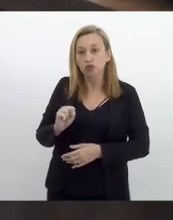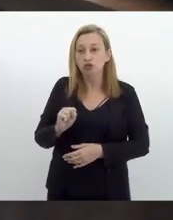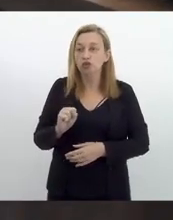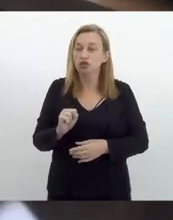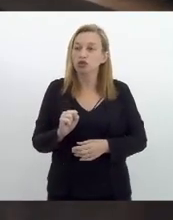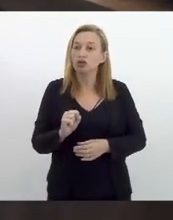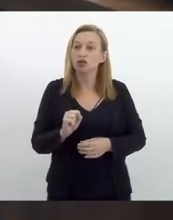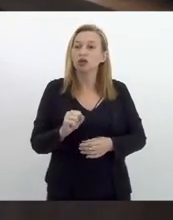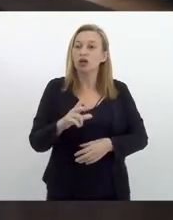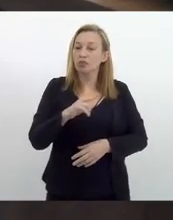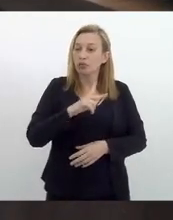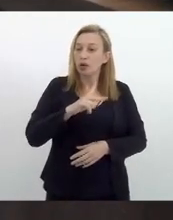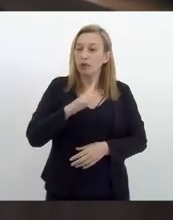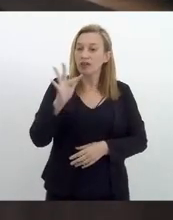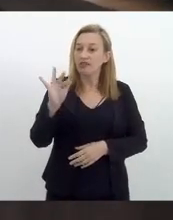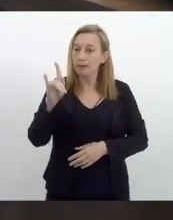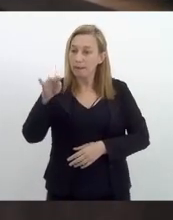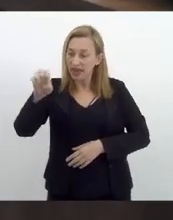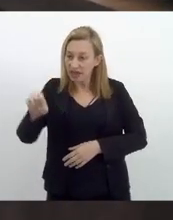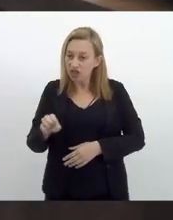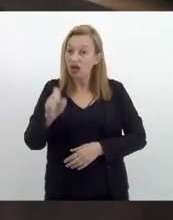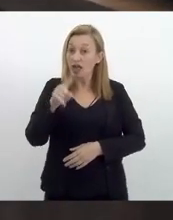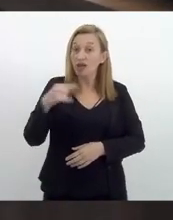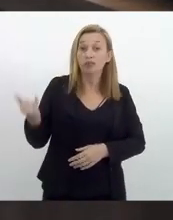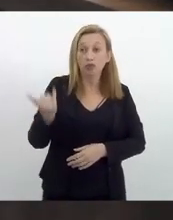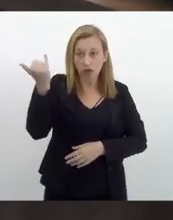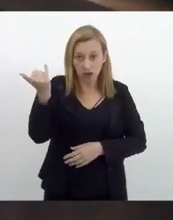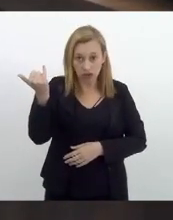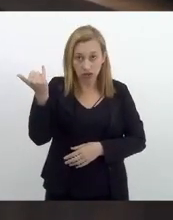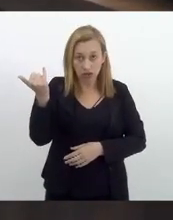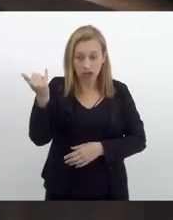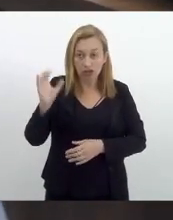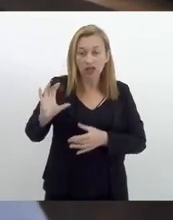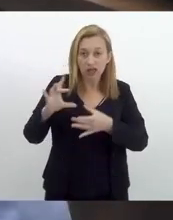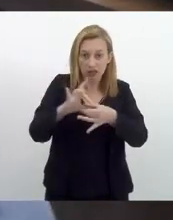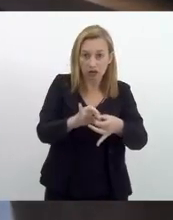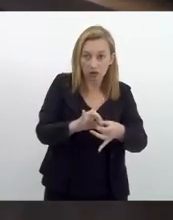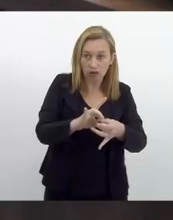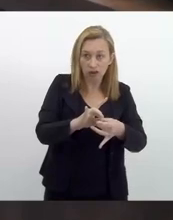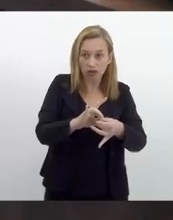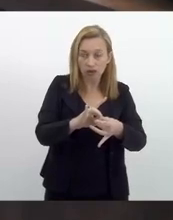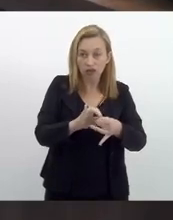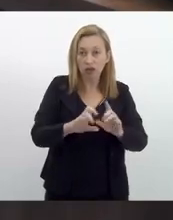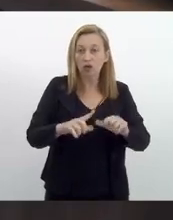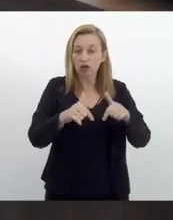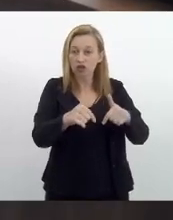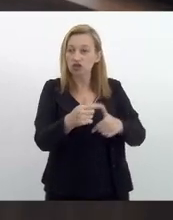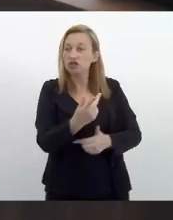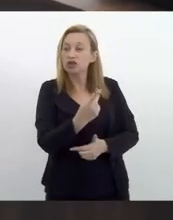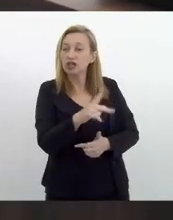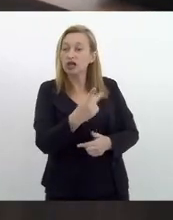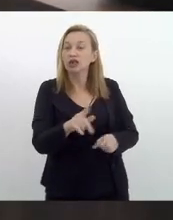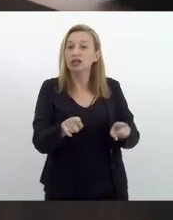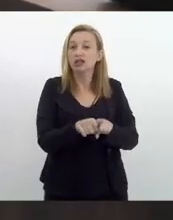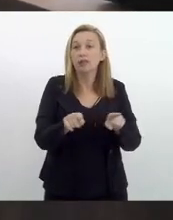a própria Fapergia, muito importante, que tem receita constitucionalmente vinculada ao seu funcionamento e destacar que a gente lembrou de incluir,